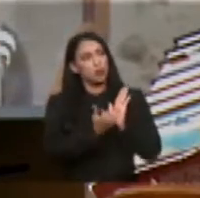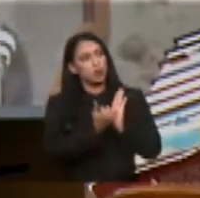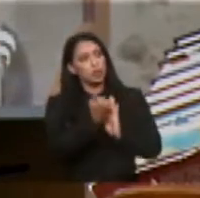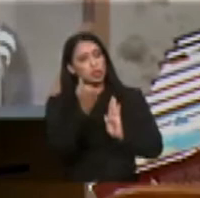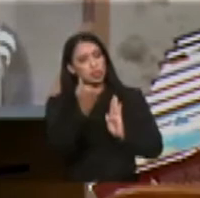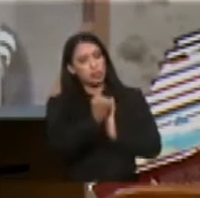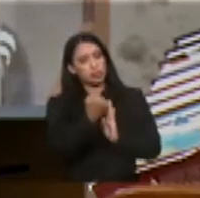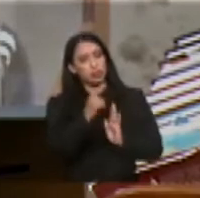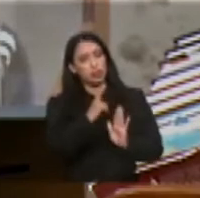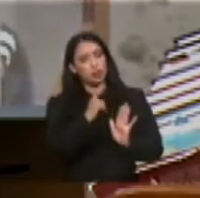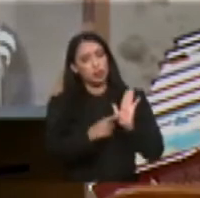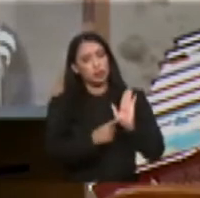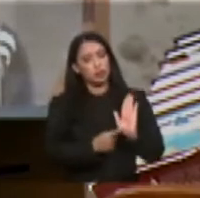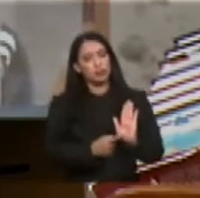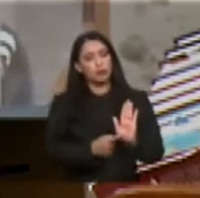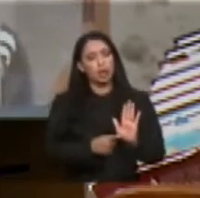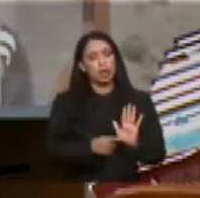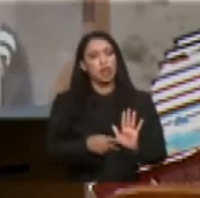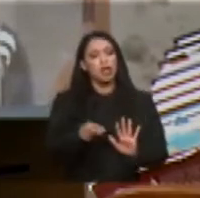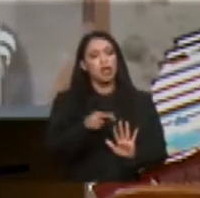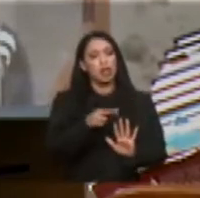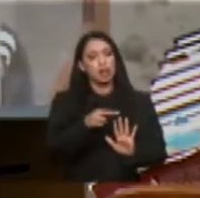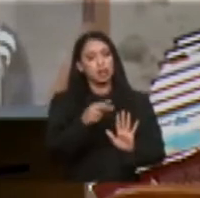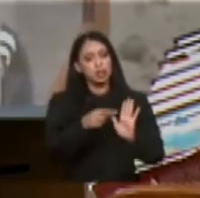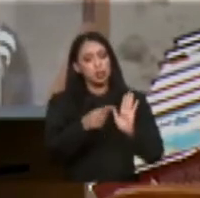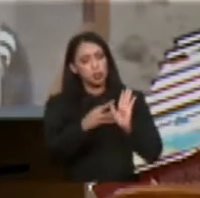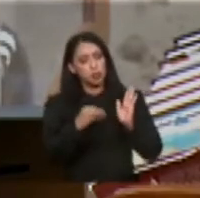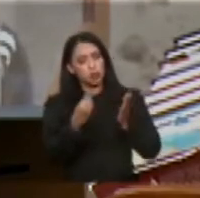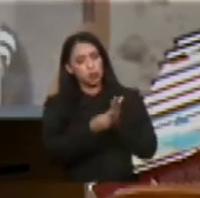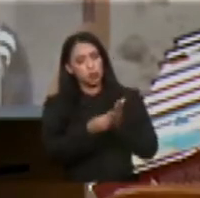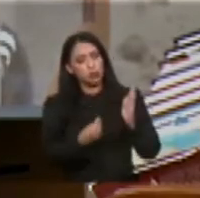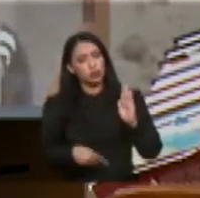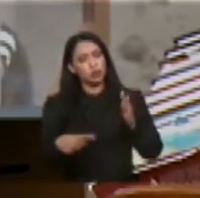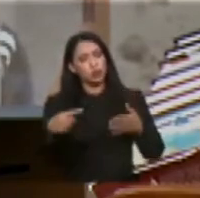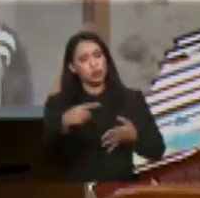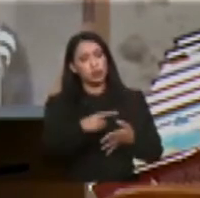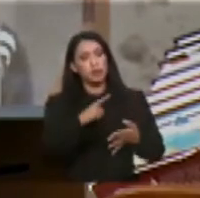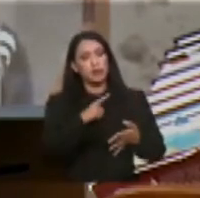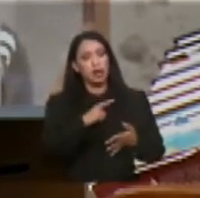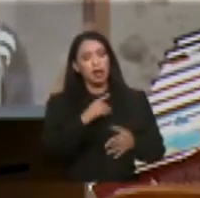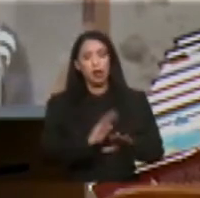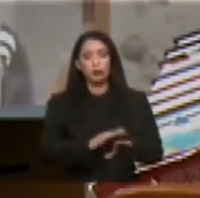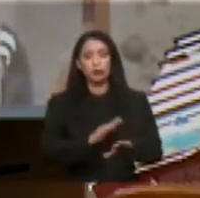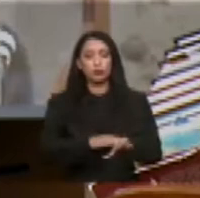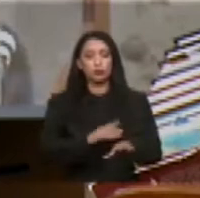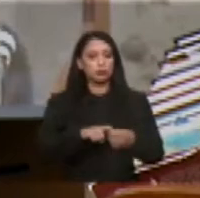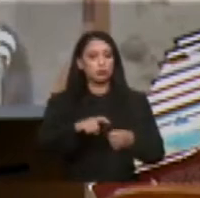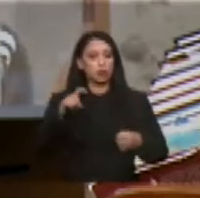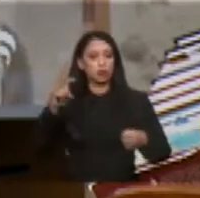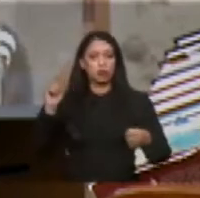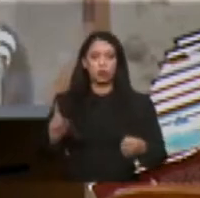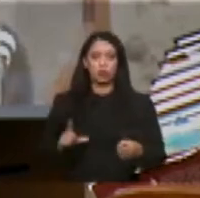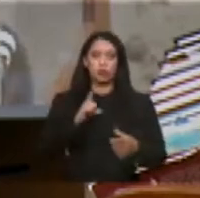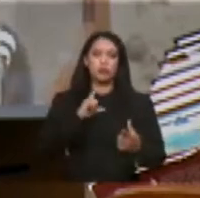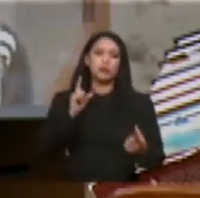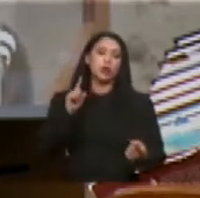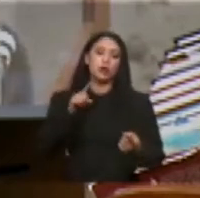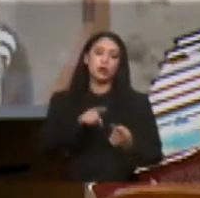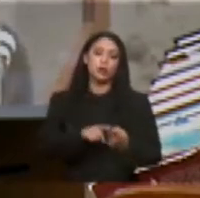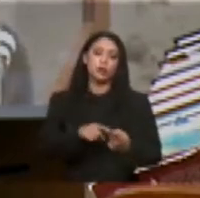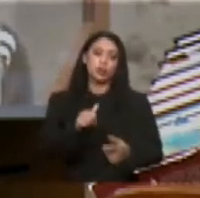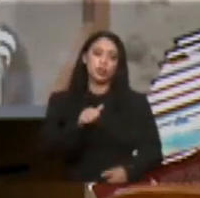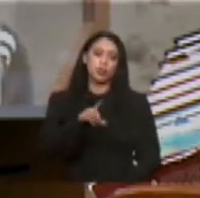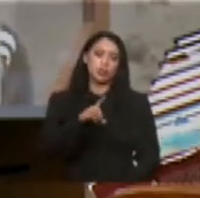Preliminarmente, registra-se que a resolução impugnada ostenta suficiente autonomia e abstração nomológica para ser objeto de